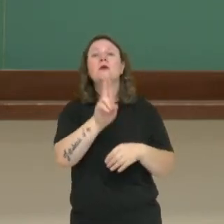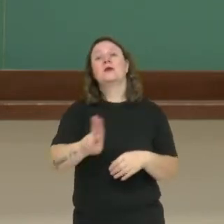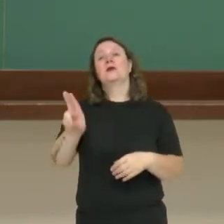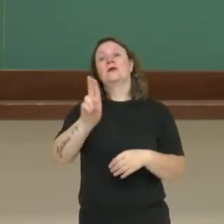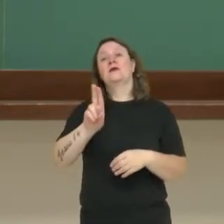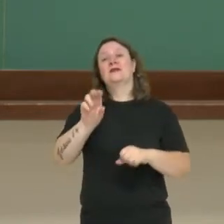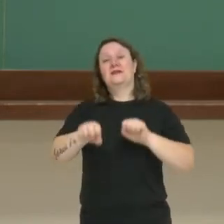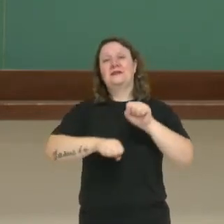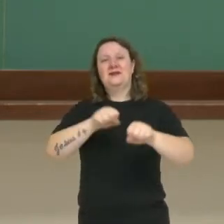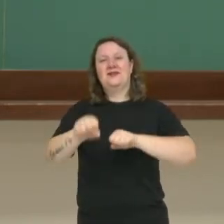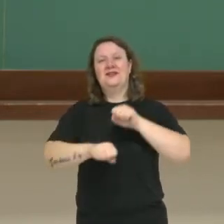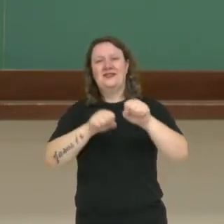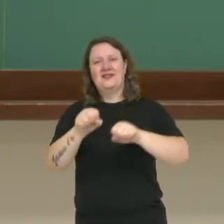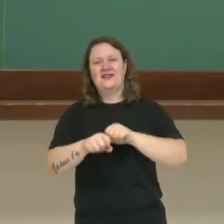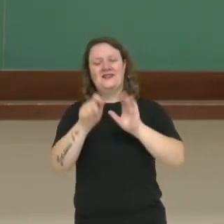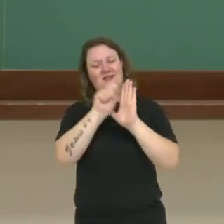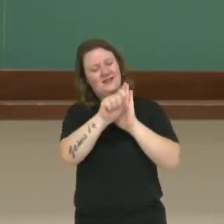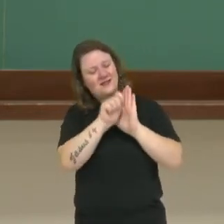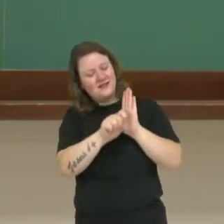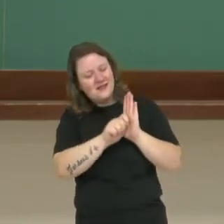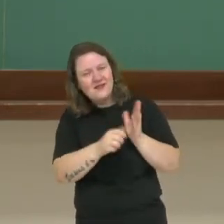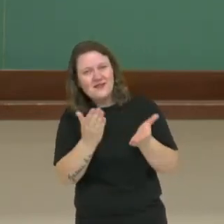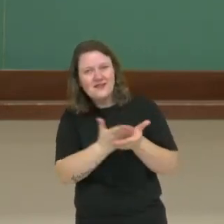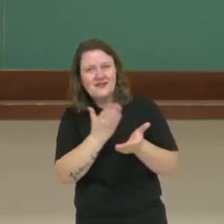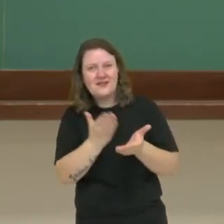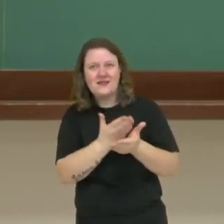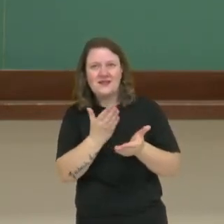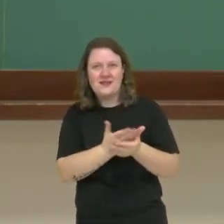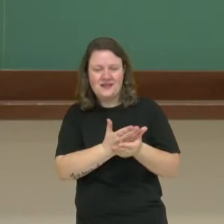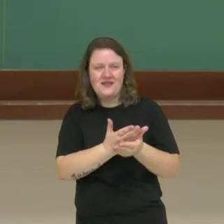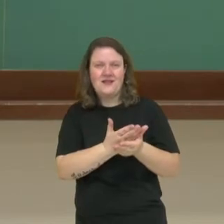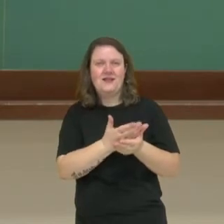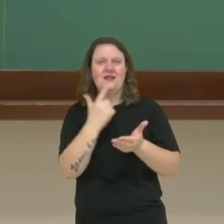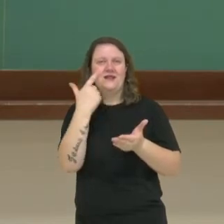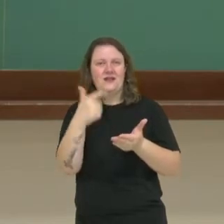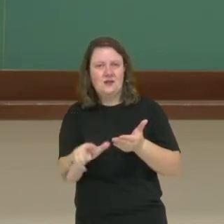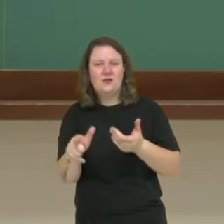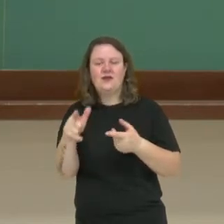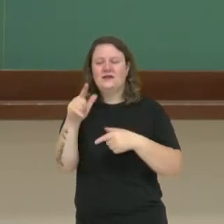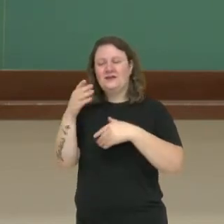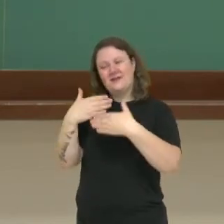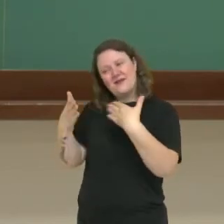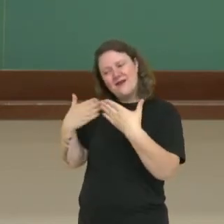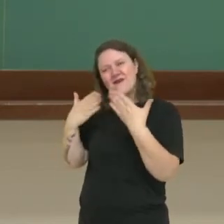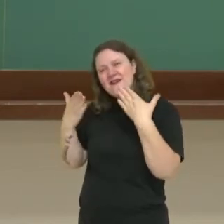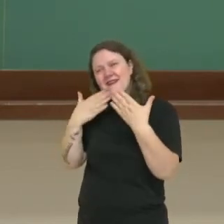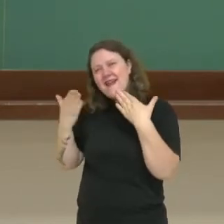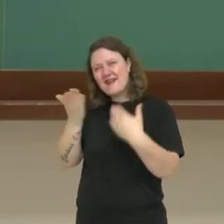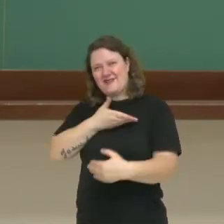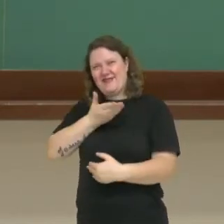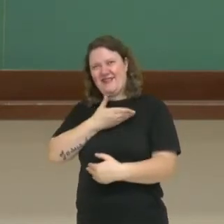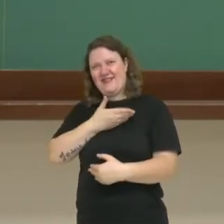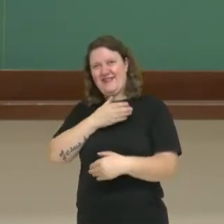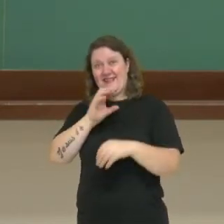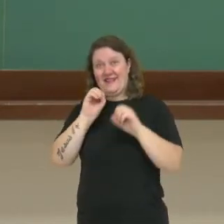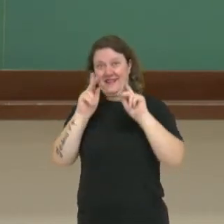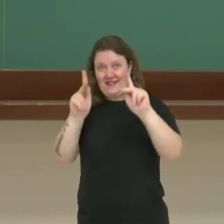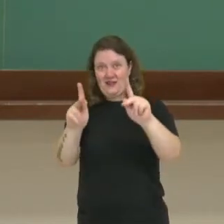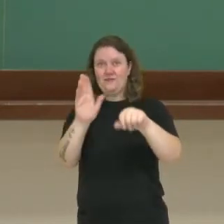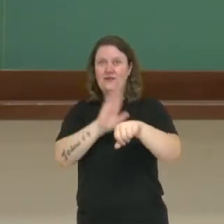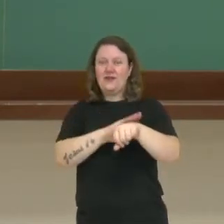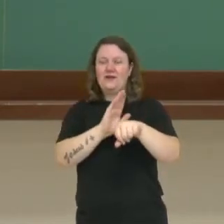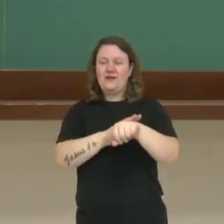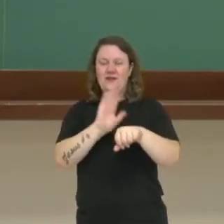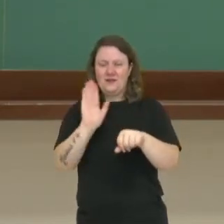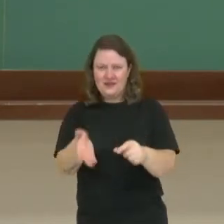bicicleta. Faça aí as suas anotações, deixa reservado para depois conversar com seus colegas, ok? Dá um tempo para vocês e a